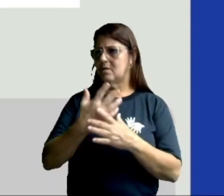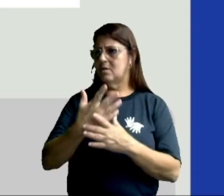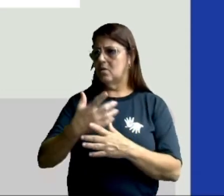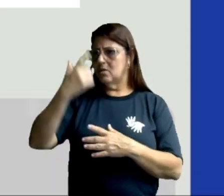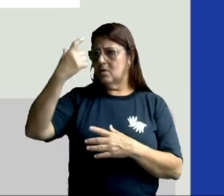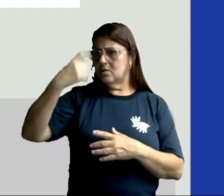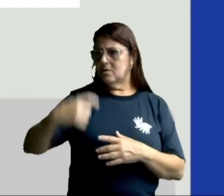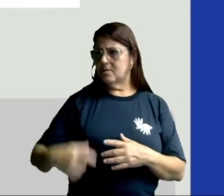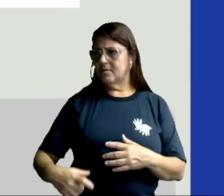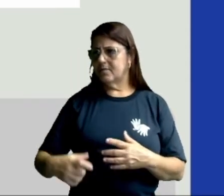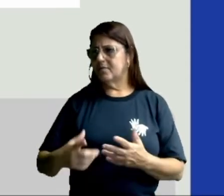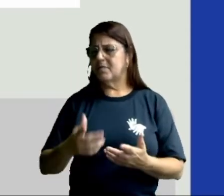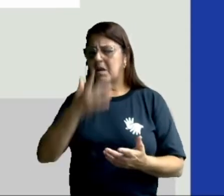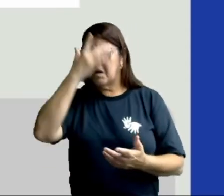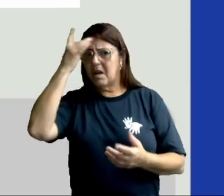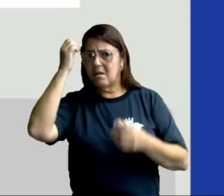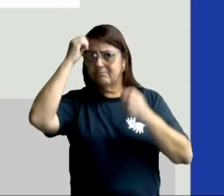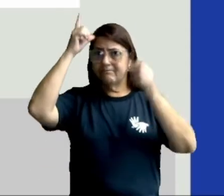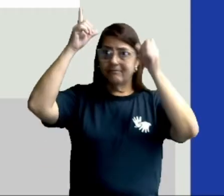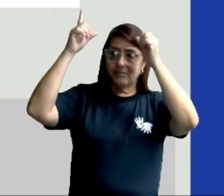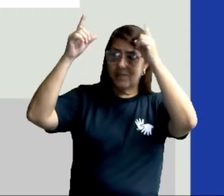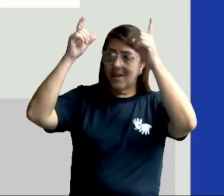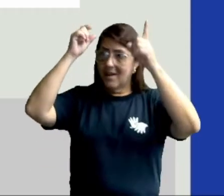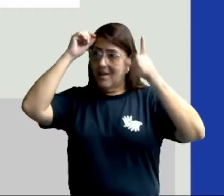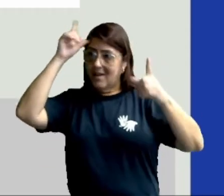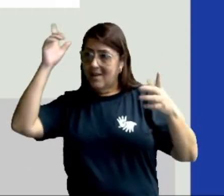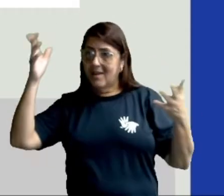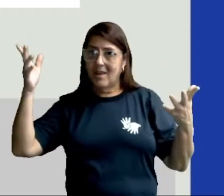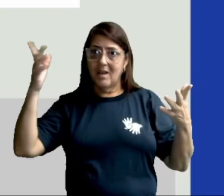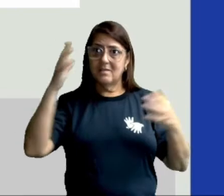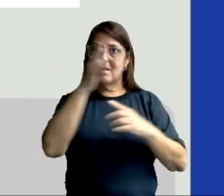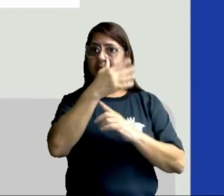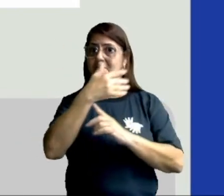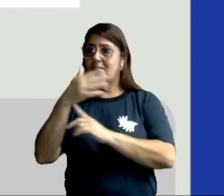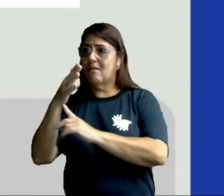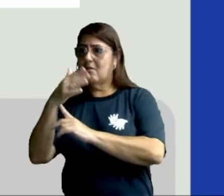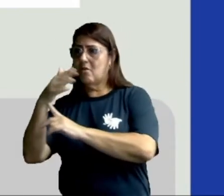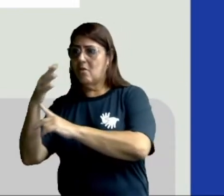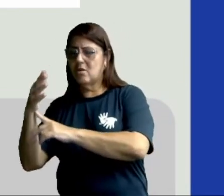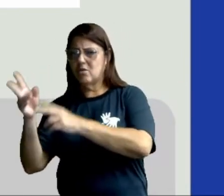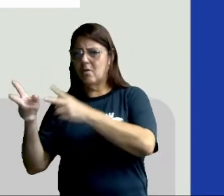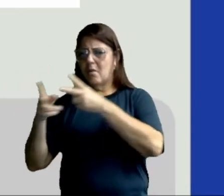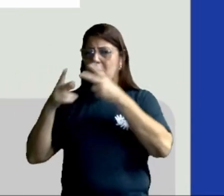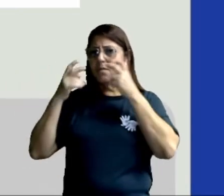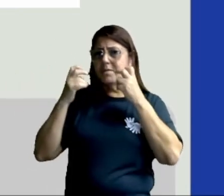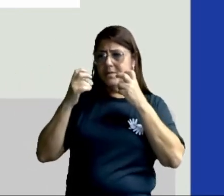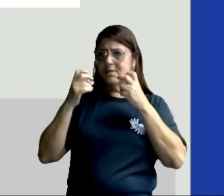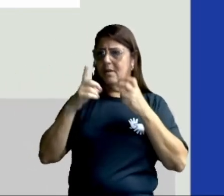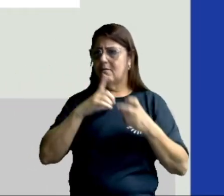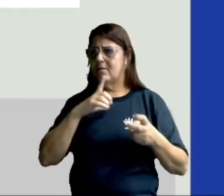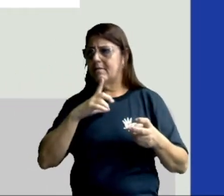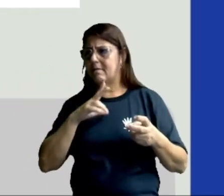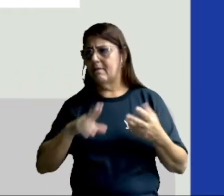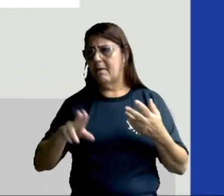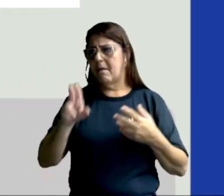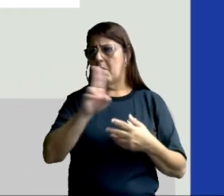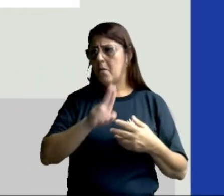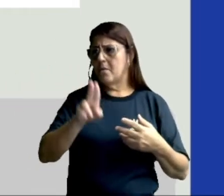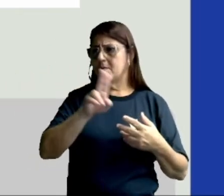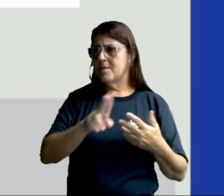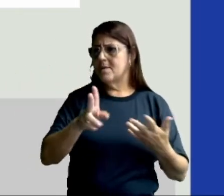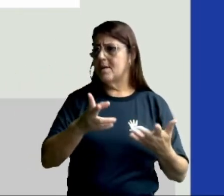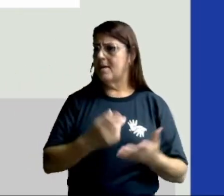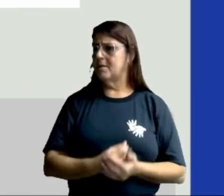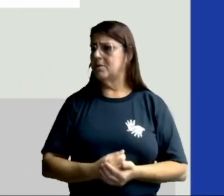seres humanos, né, que estão associadas com a tecnologia. Como a gente pode observar, os equipamentos,